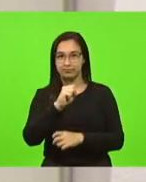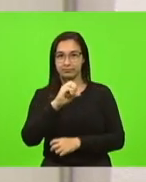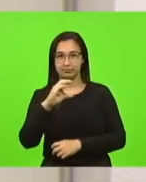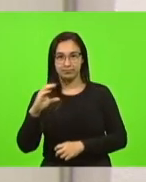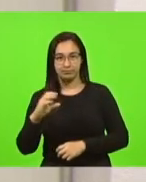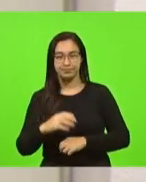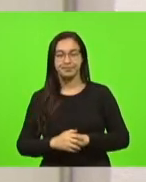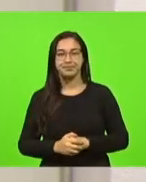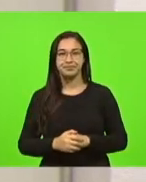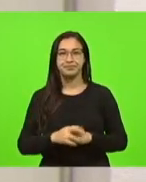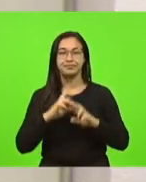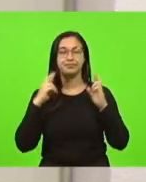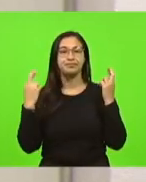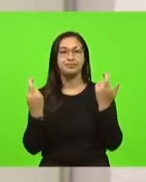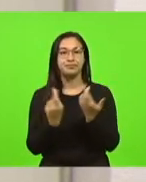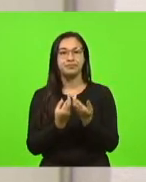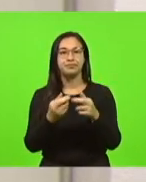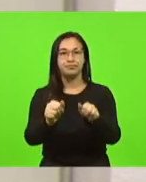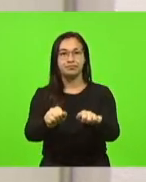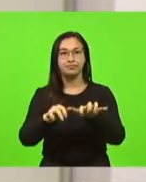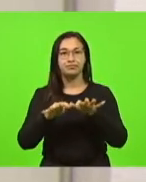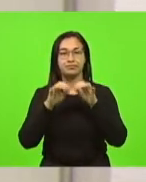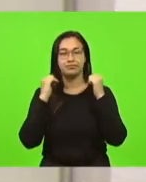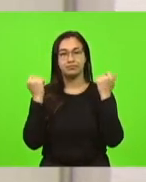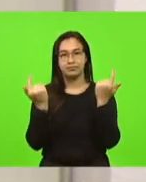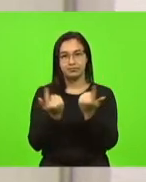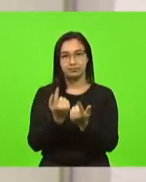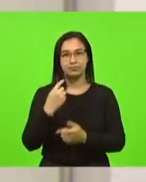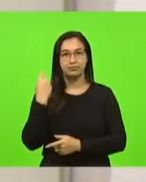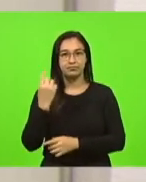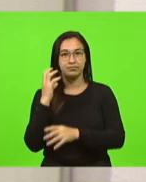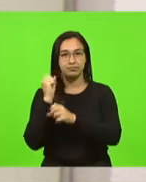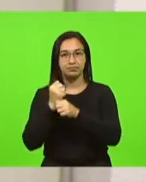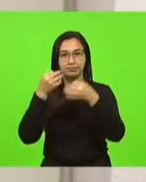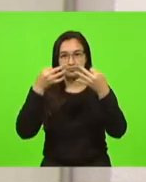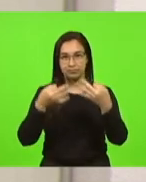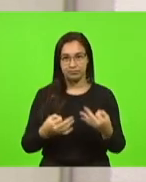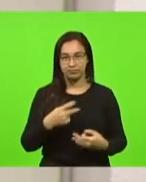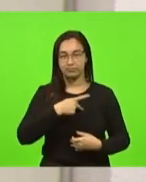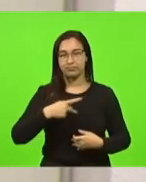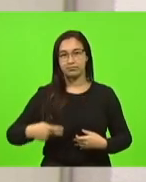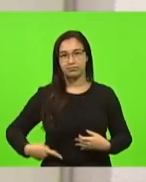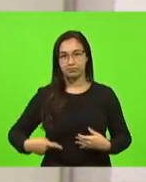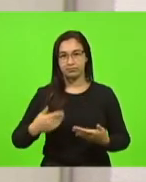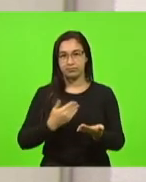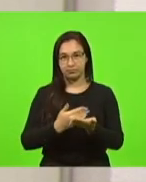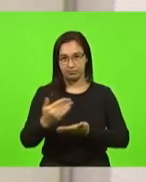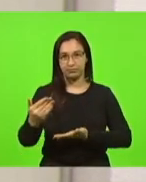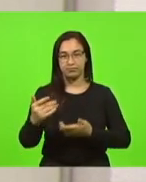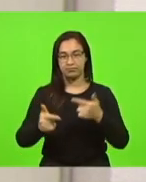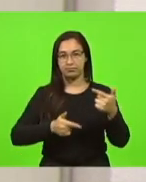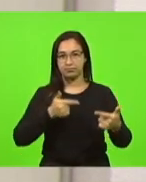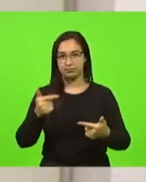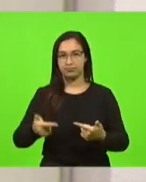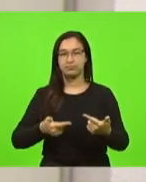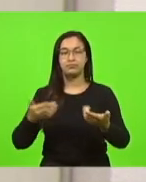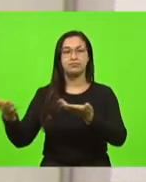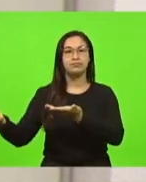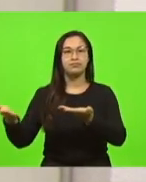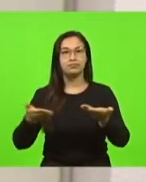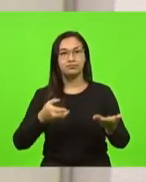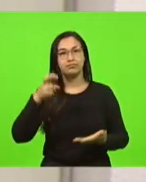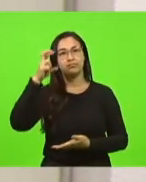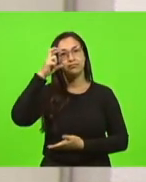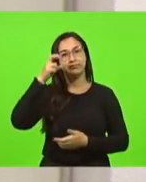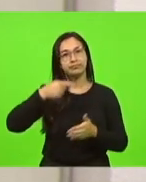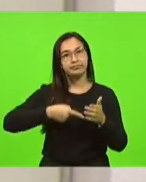Assembleia Legislativa em sessão ordinária. Havendo o quórum regimental, o senhor presidente declarou abertos os trabalhos e convidou o senhor deputado Ricardo Alba,